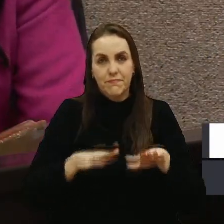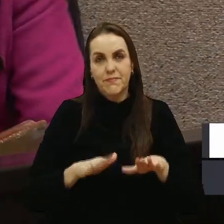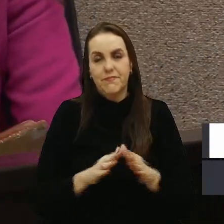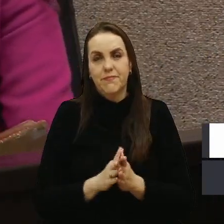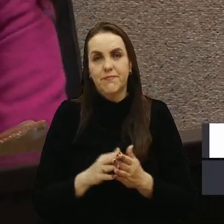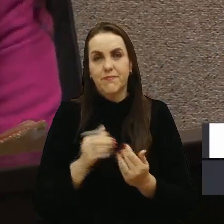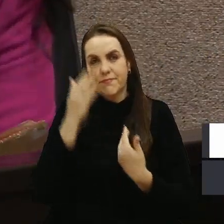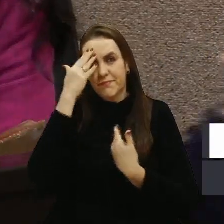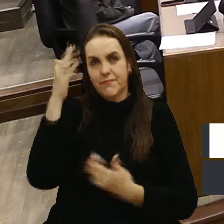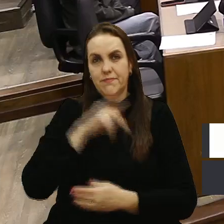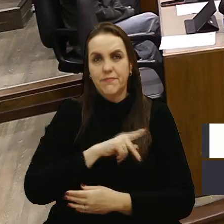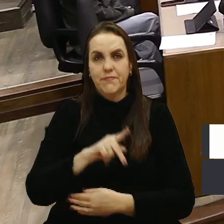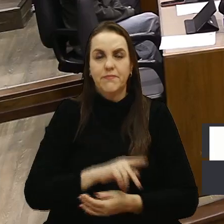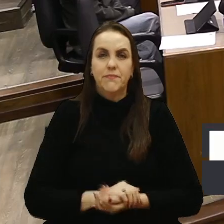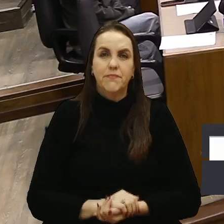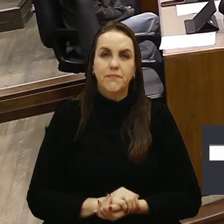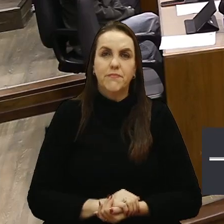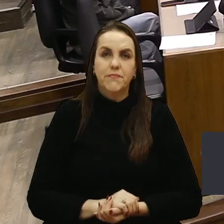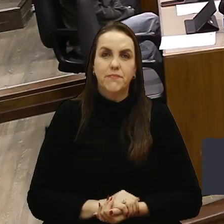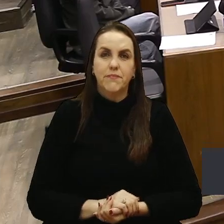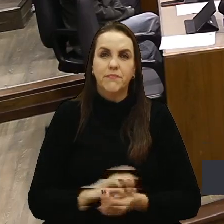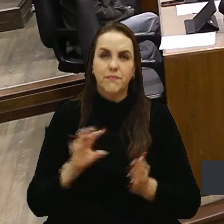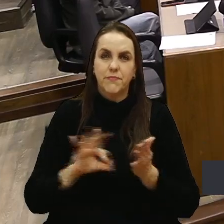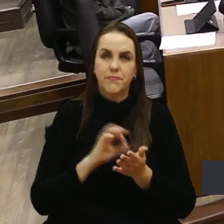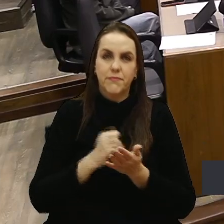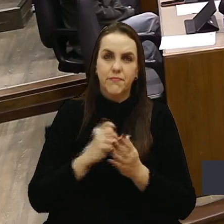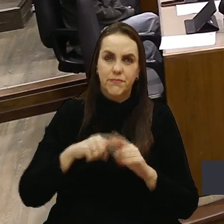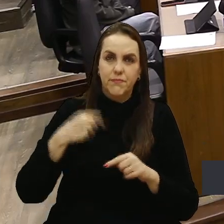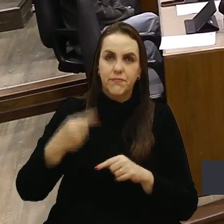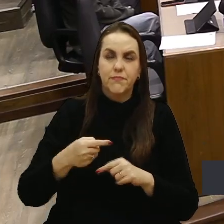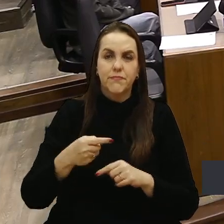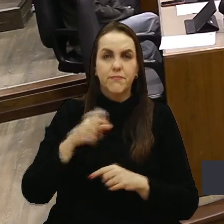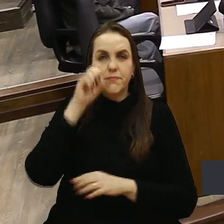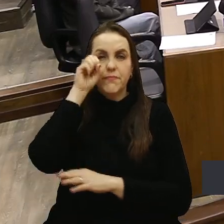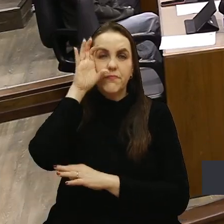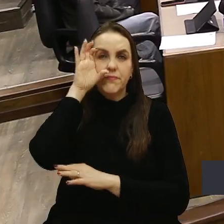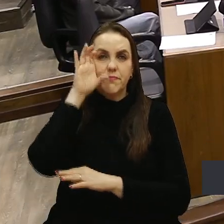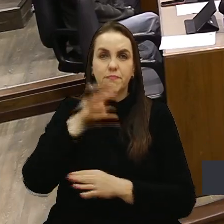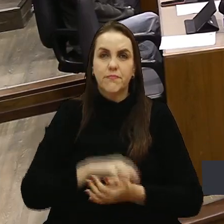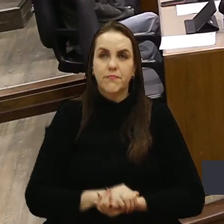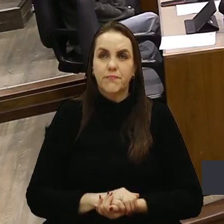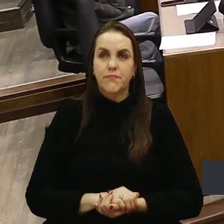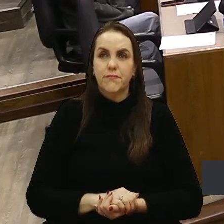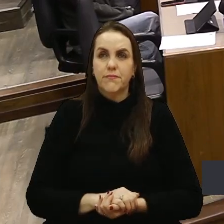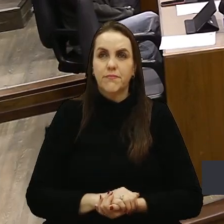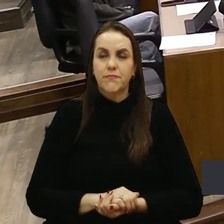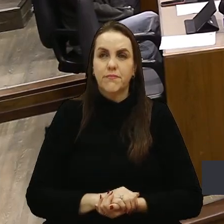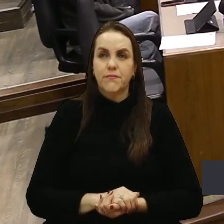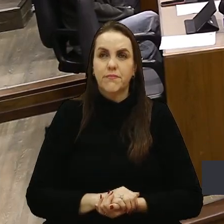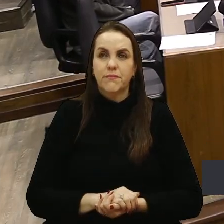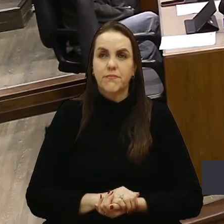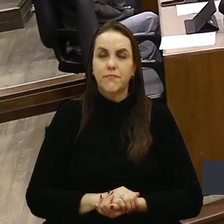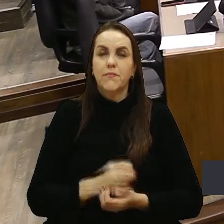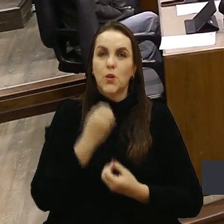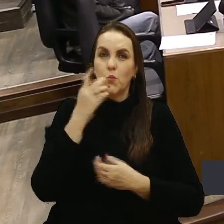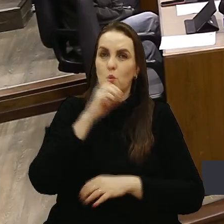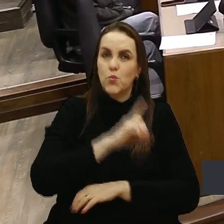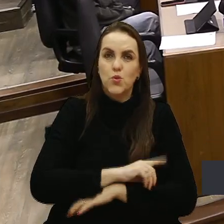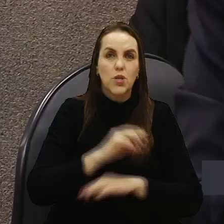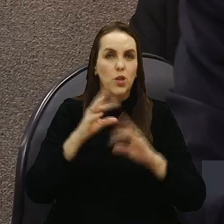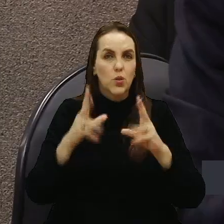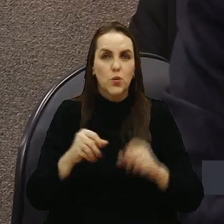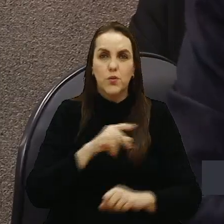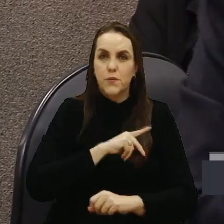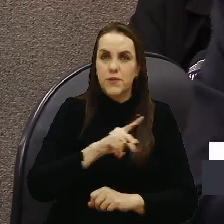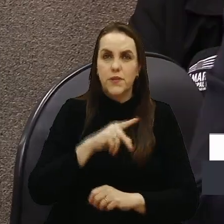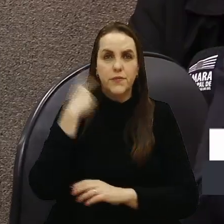senhor presidente. Obrigado. Próximo inscrito, vereador Fiuza. Pois não, senhor presidente, senhoras e senhores vereadores, bom dia a todos